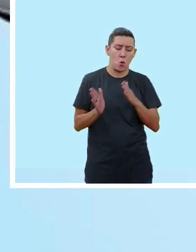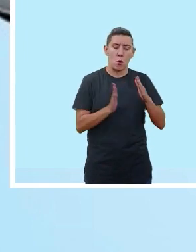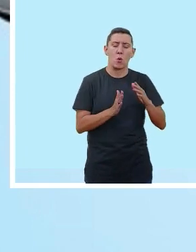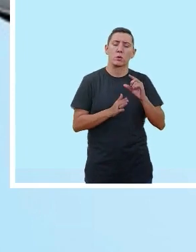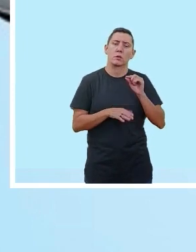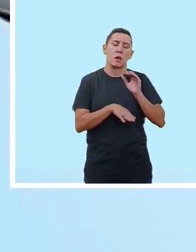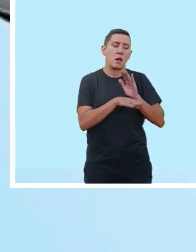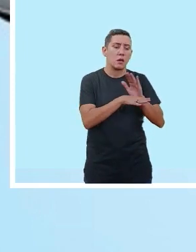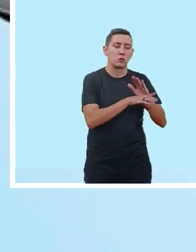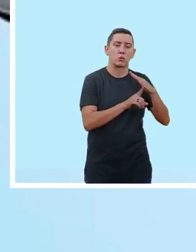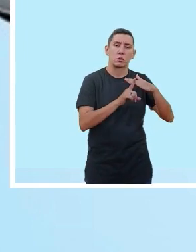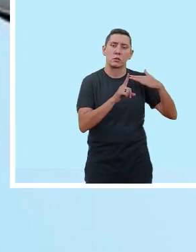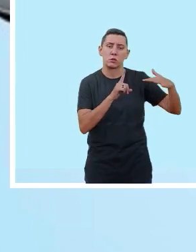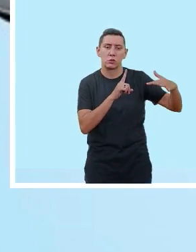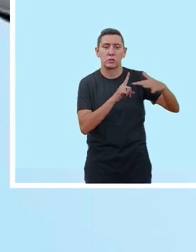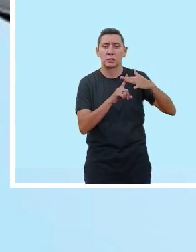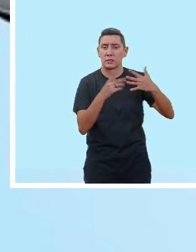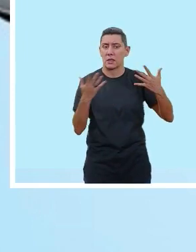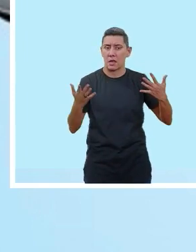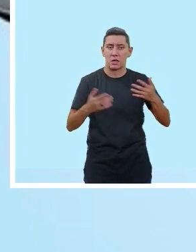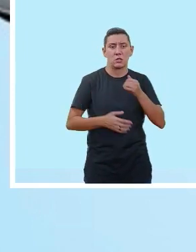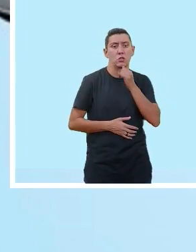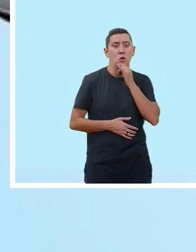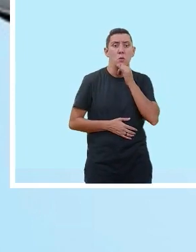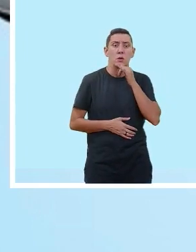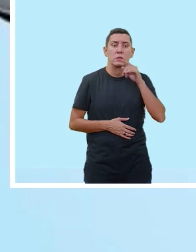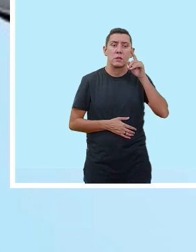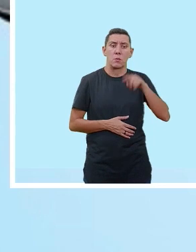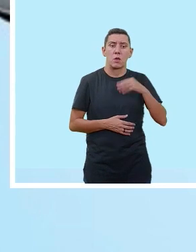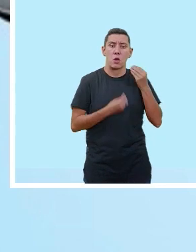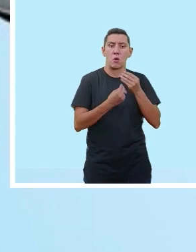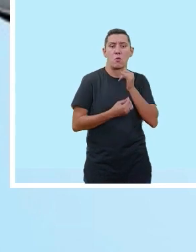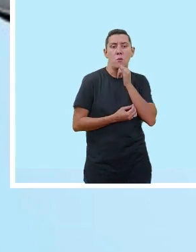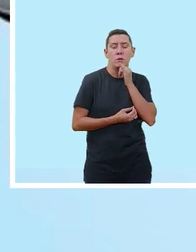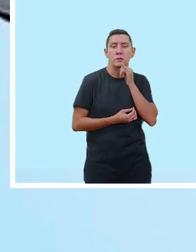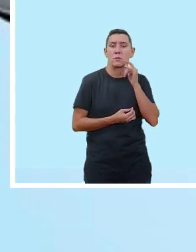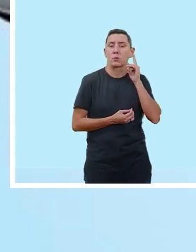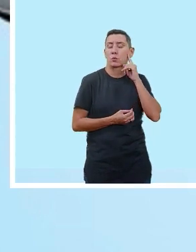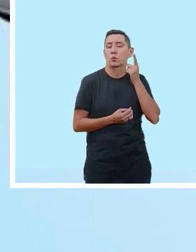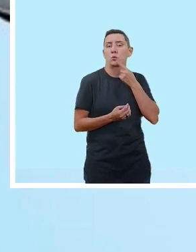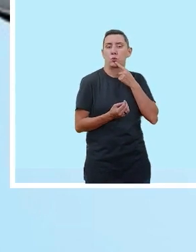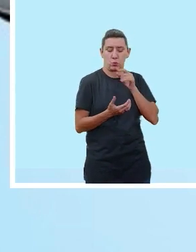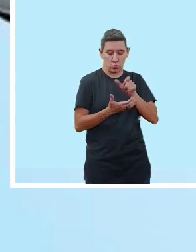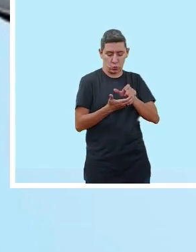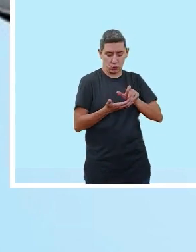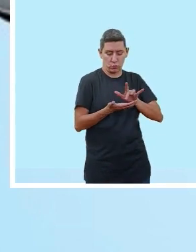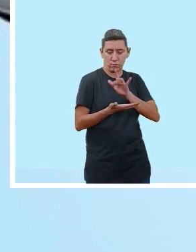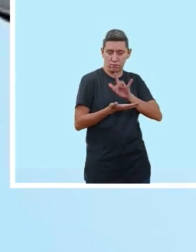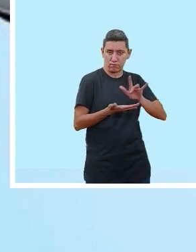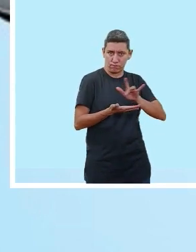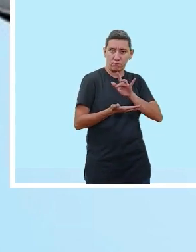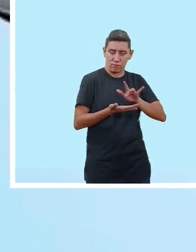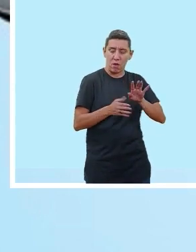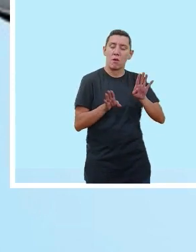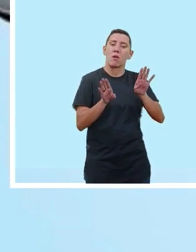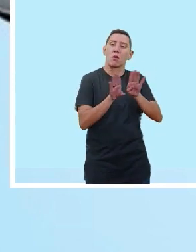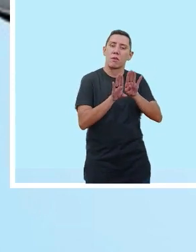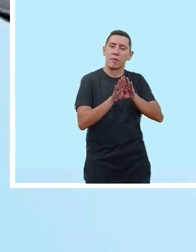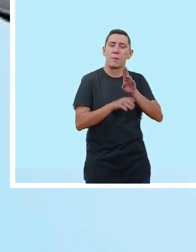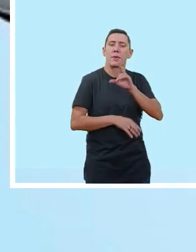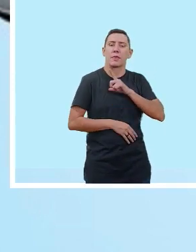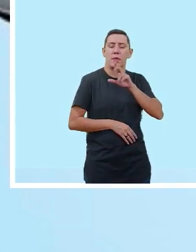por exemplo, o StorySign, que é uma questão para apoiar as crianças surdas, além de outros detalhes, como confecção de